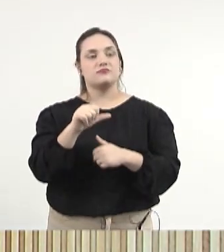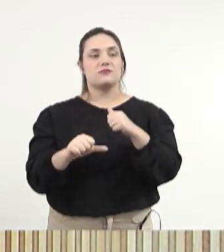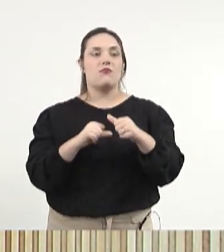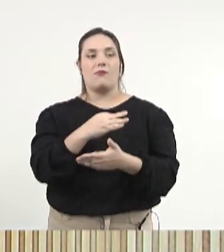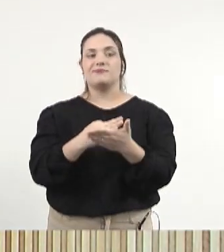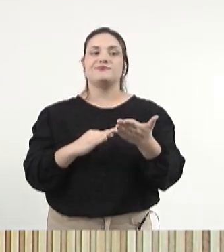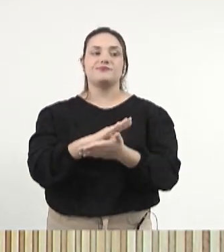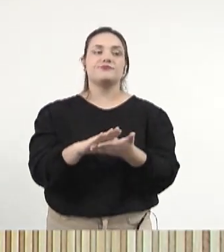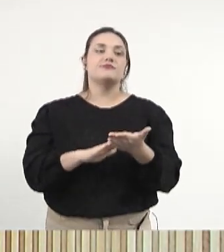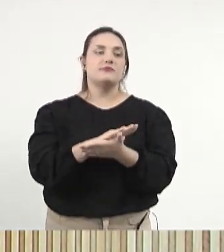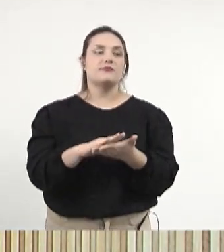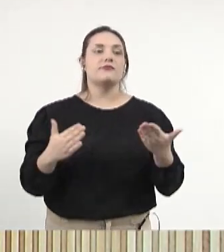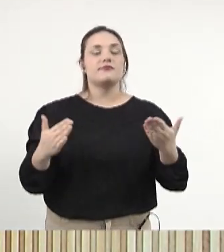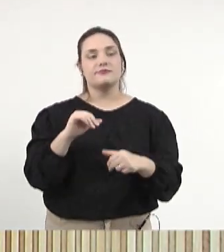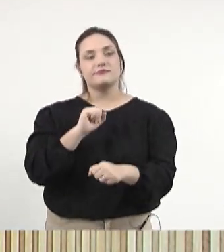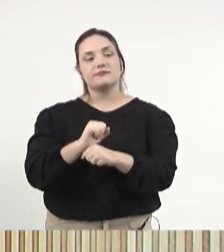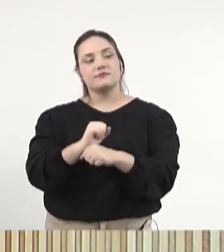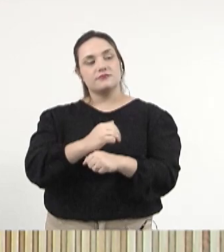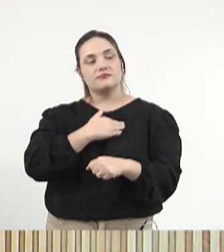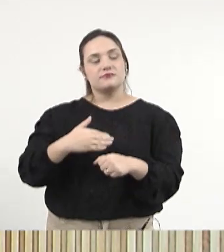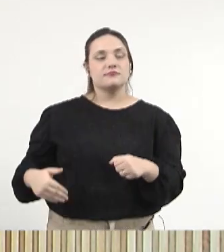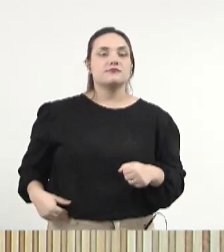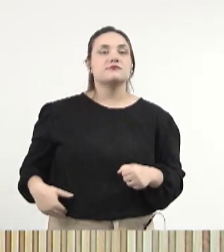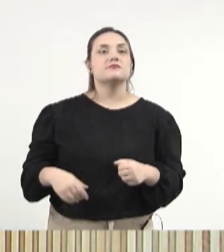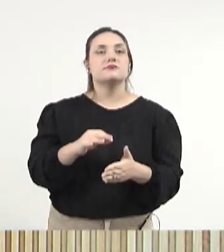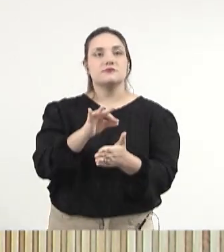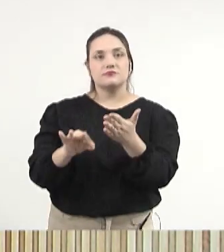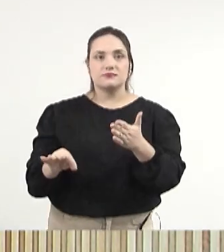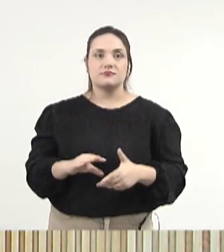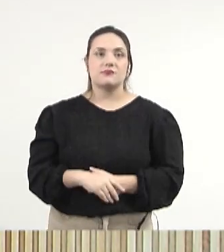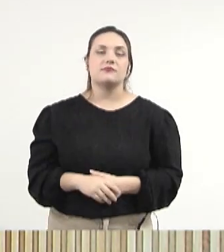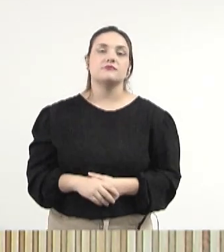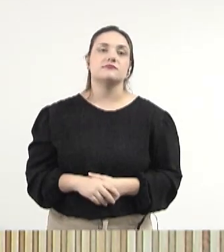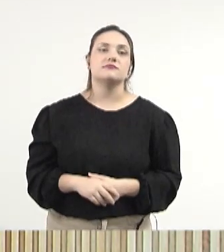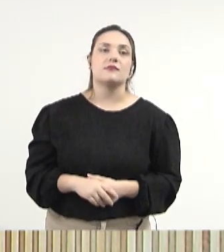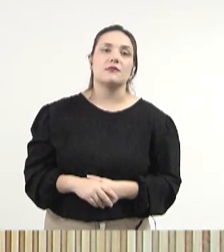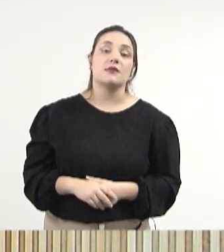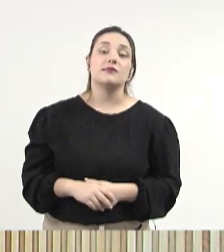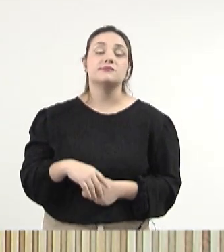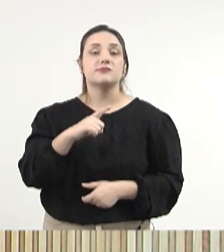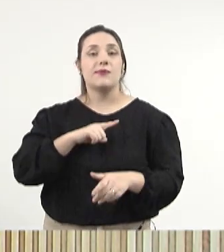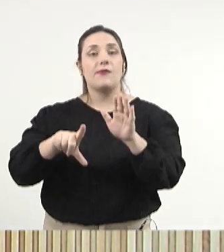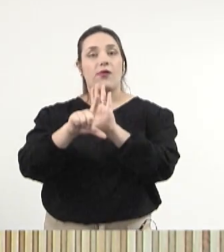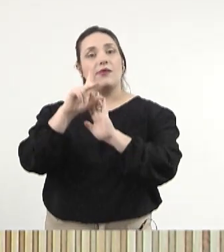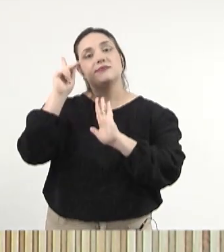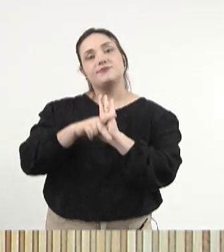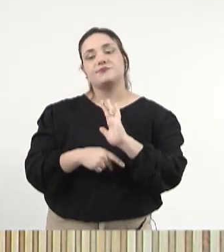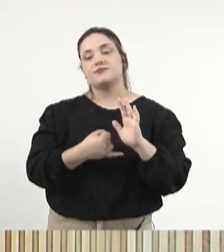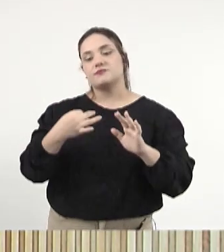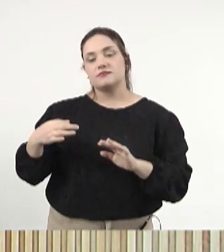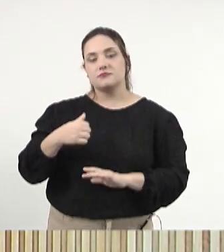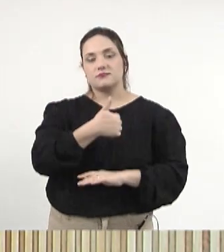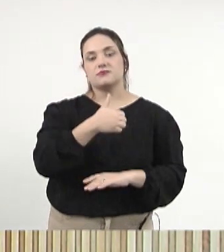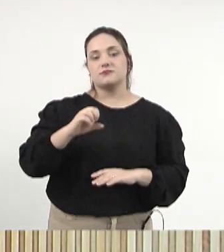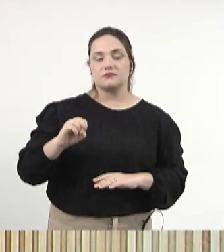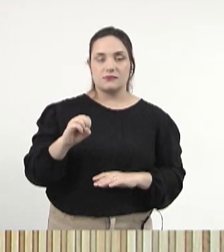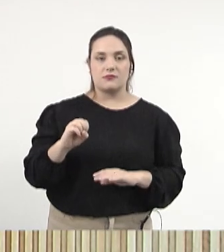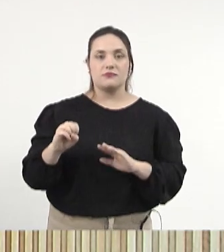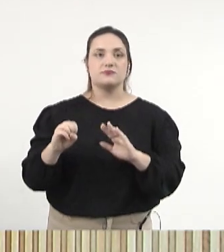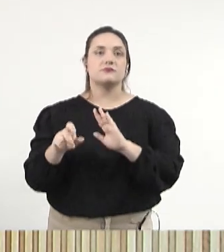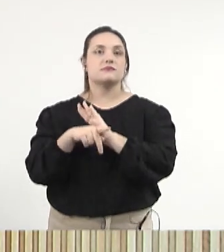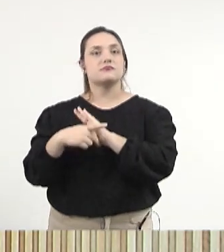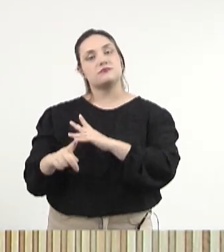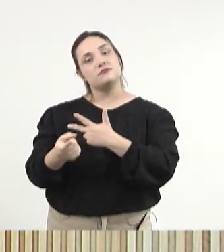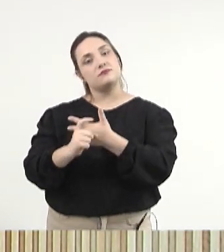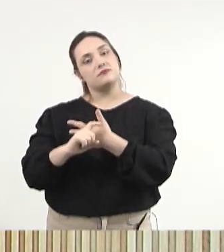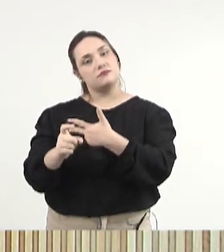que vai ser encaminhado para a sanção do governo. Próximo projeto? Projeto de lei complementar de número 10, o autor é